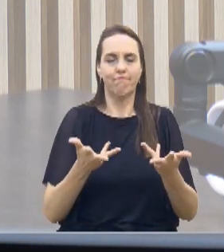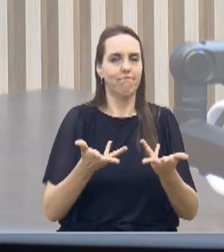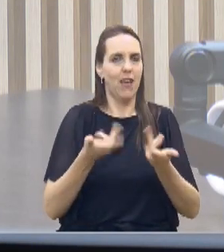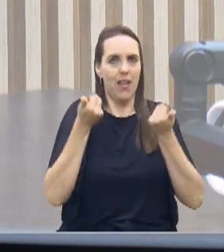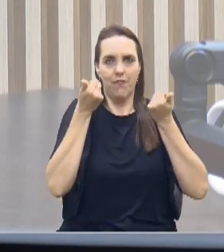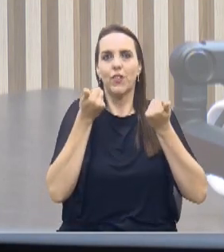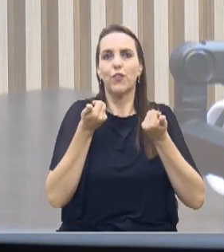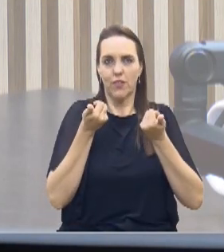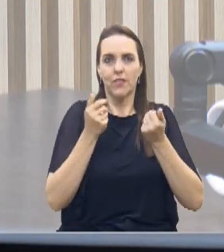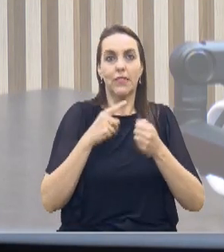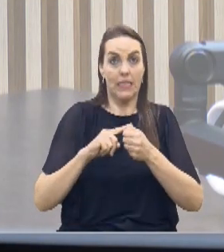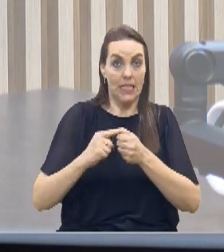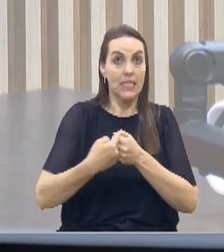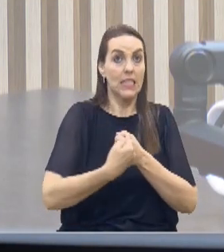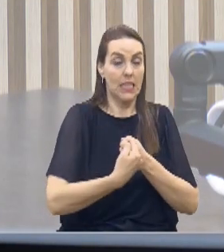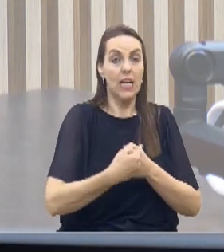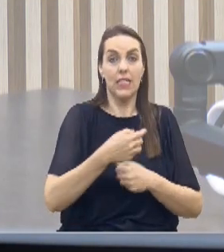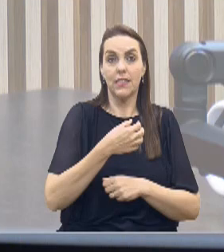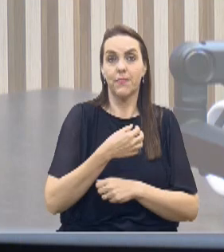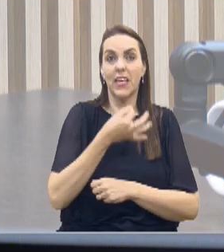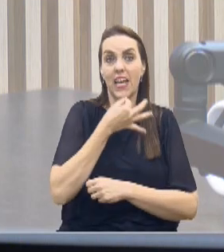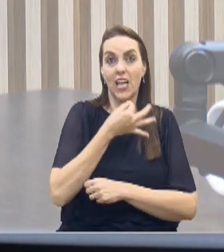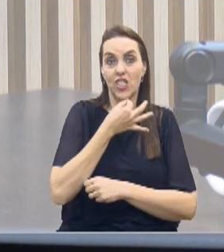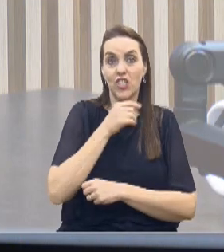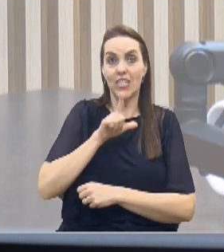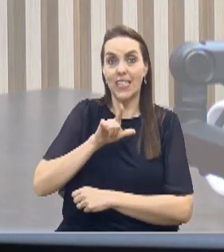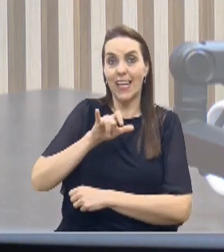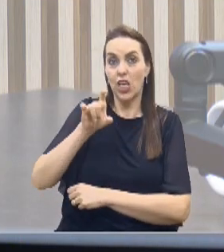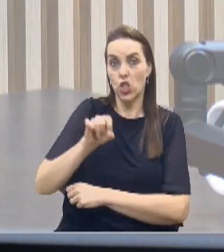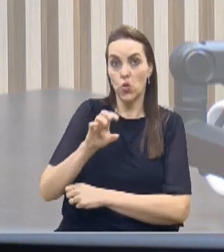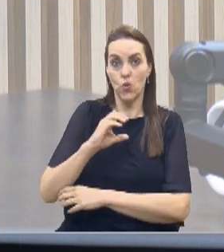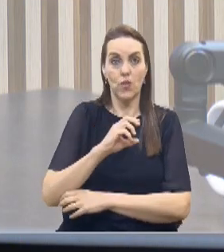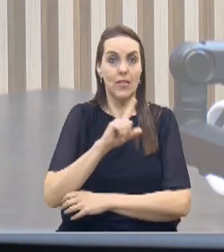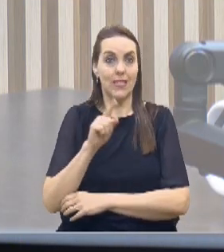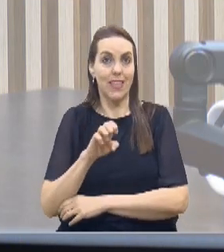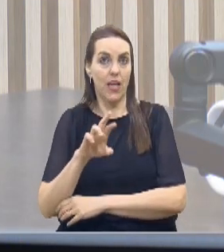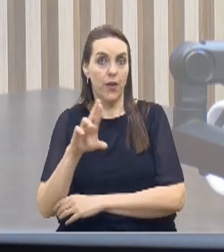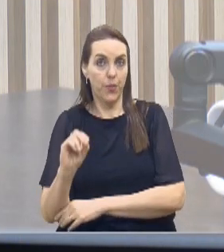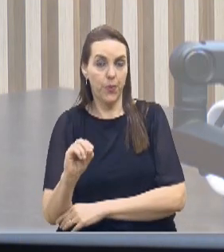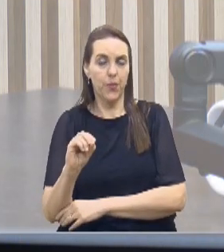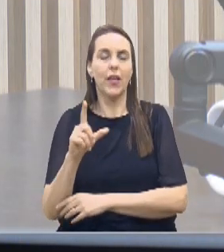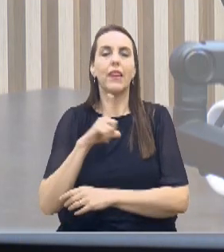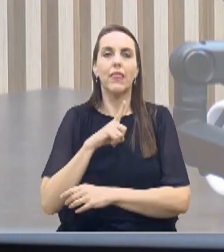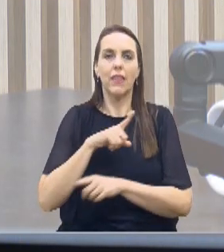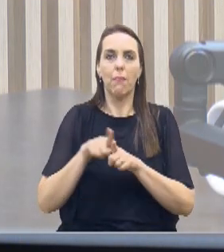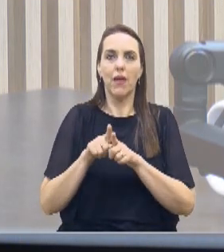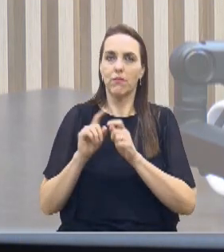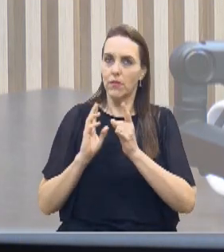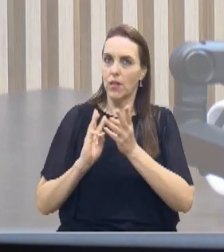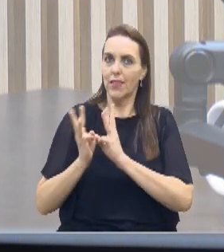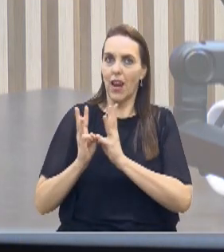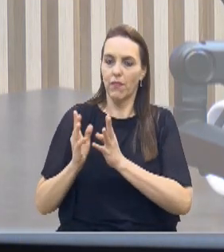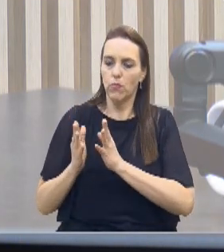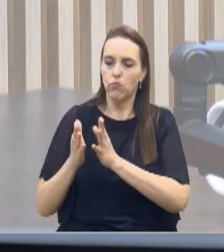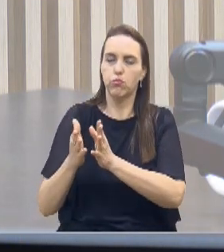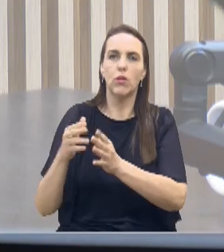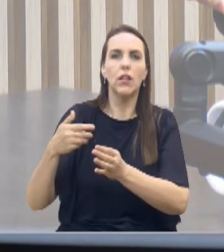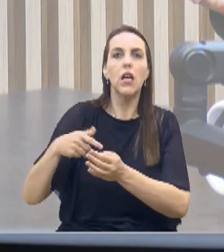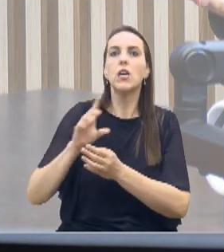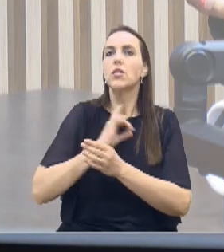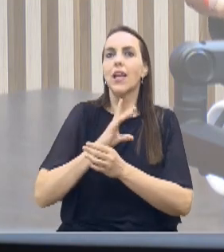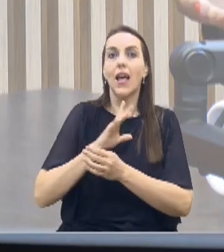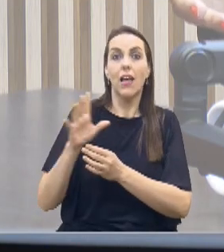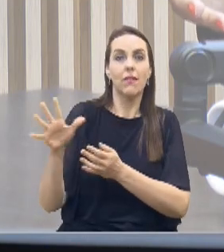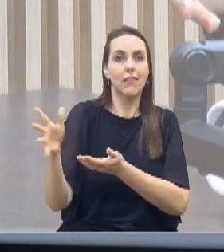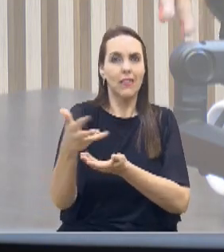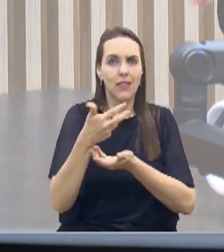na cidade, o Caxias Lixo Zero. Eles fazem o drive-thru a cada 2 meses, em que eles recolhem aqueles resíduos que são difíceis de reciclar. A gente não